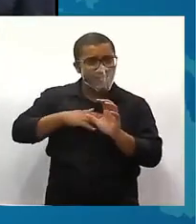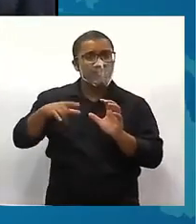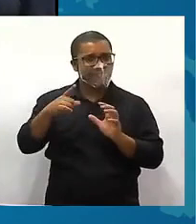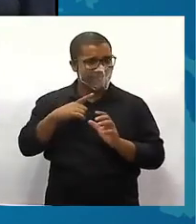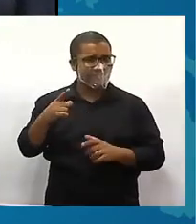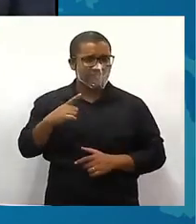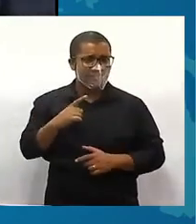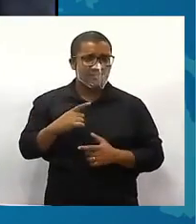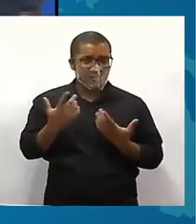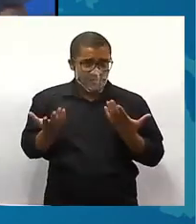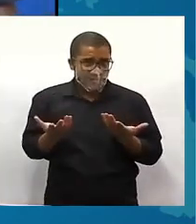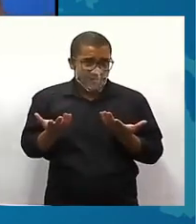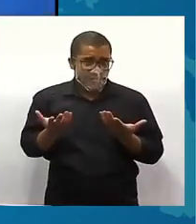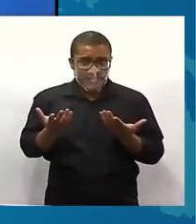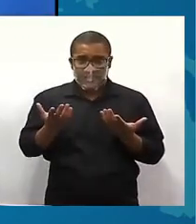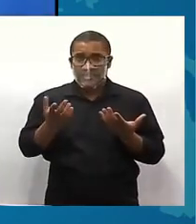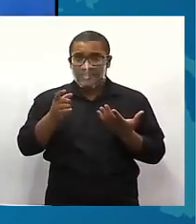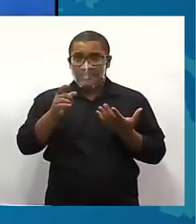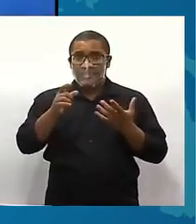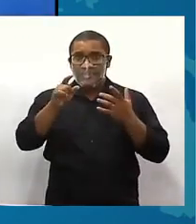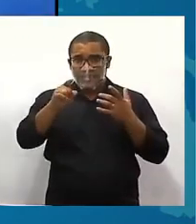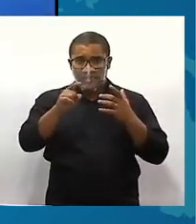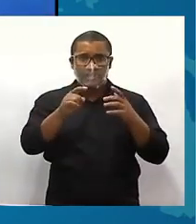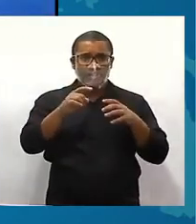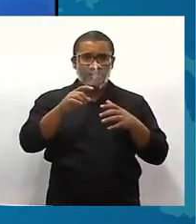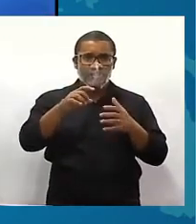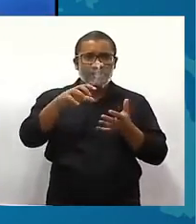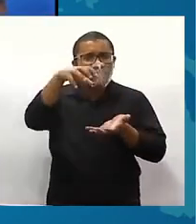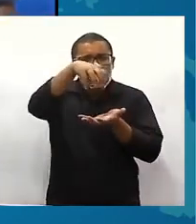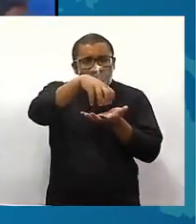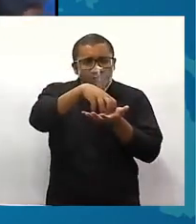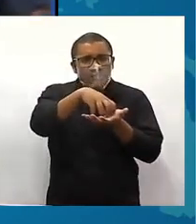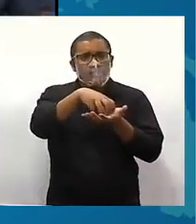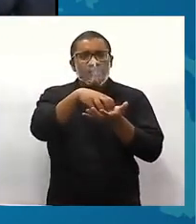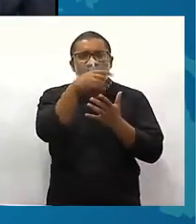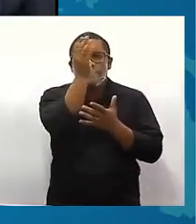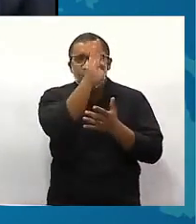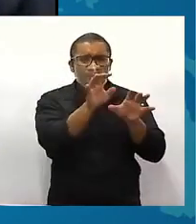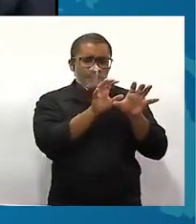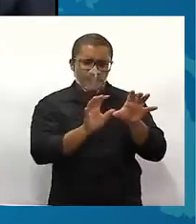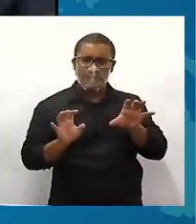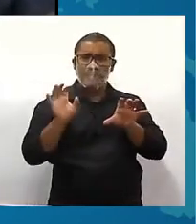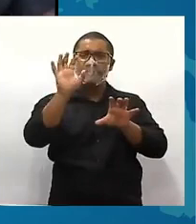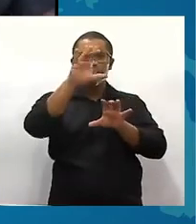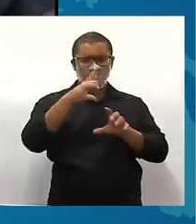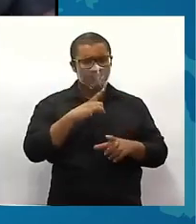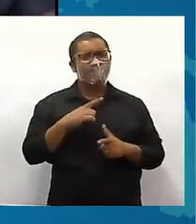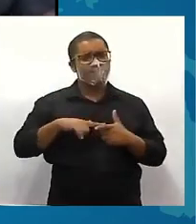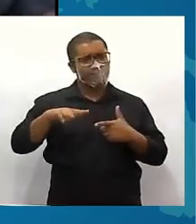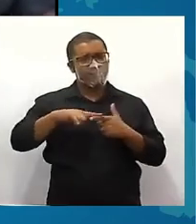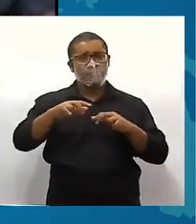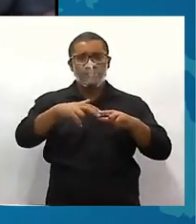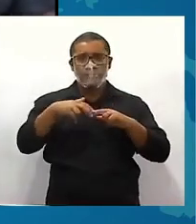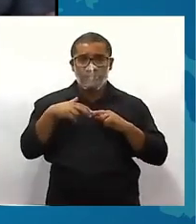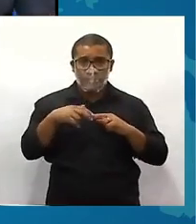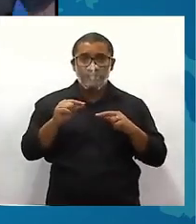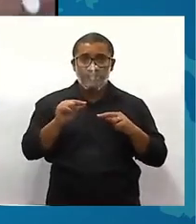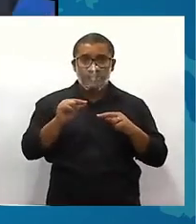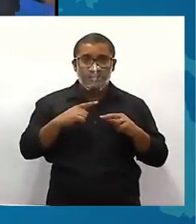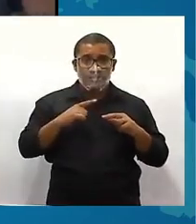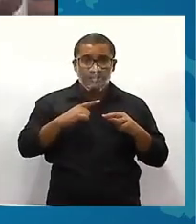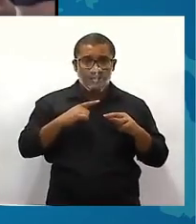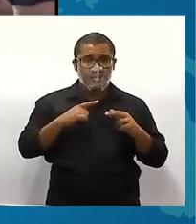muito sério que nós temos nas grandes capitais brasileiras em razão da